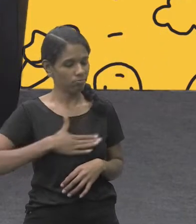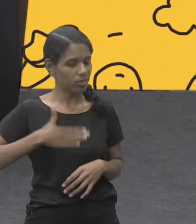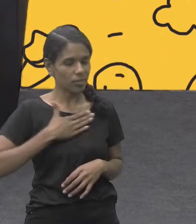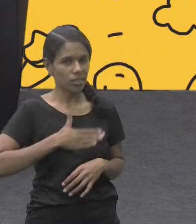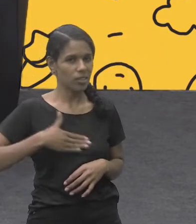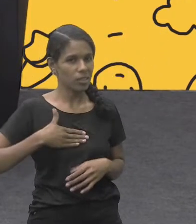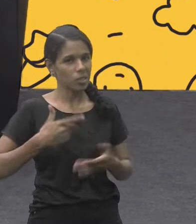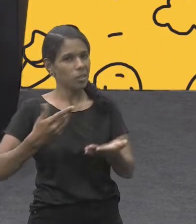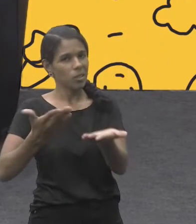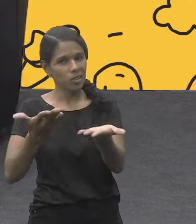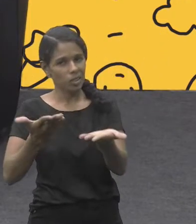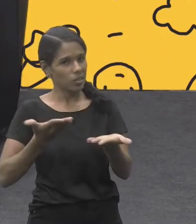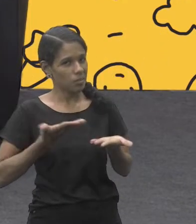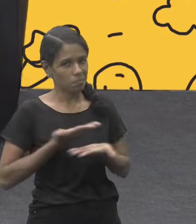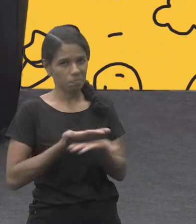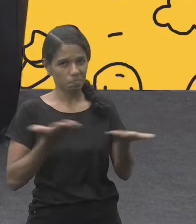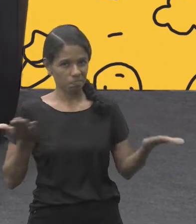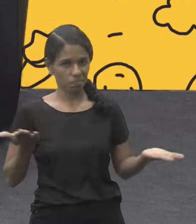pergunta.